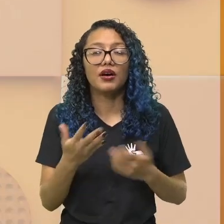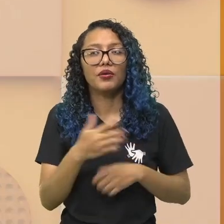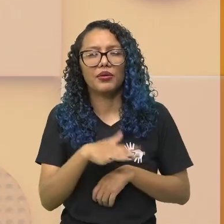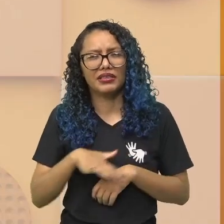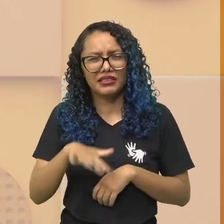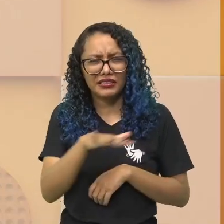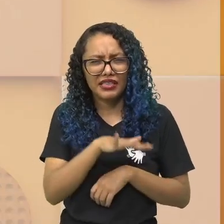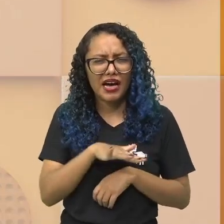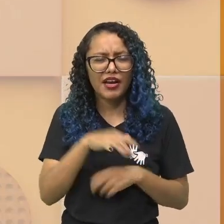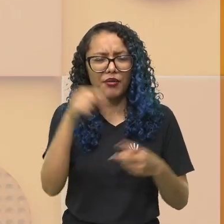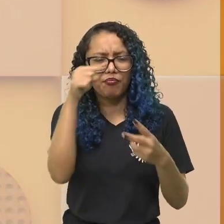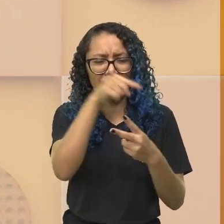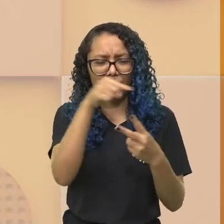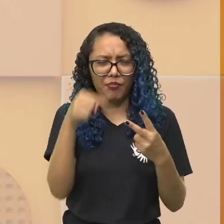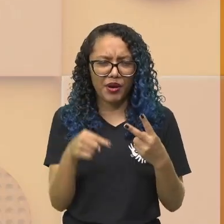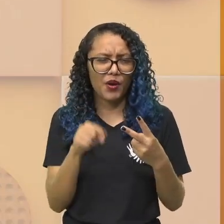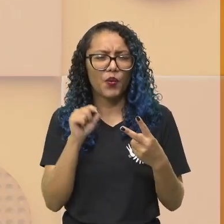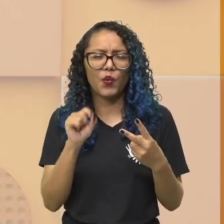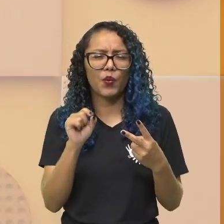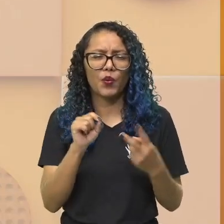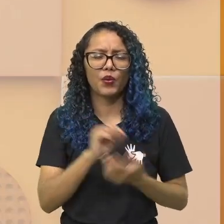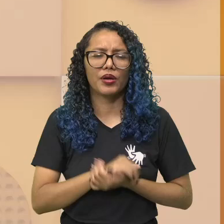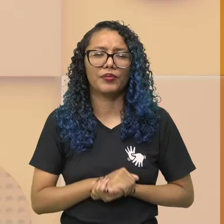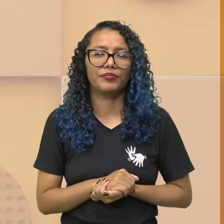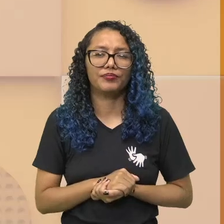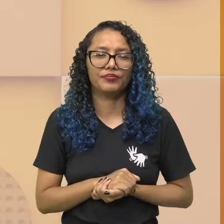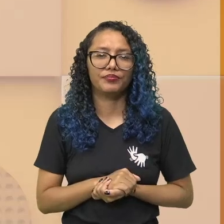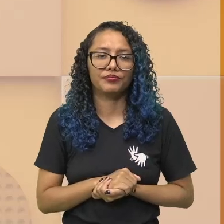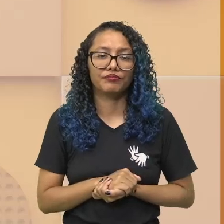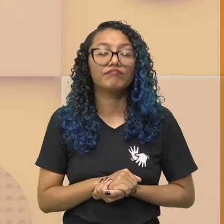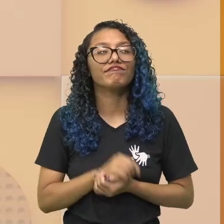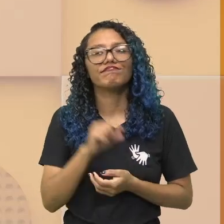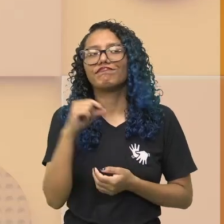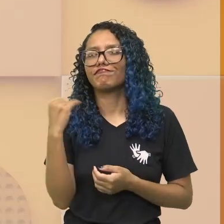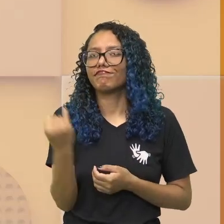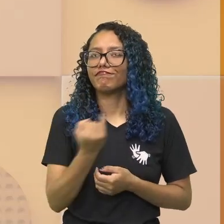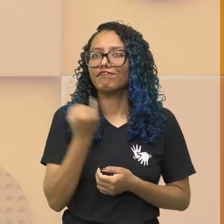maneira geral, elas têm ali uma